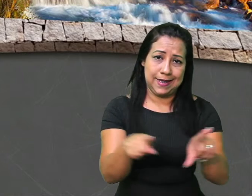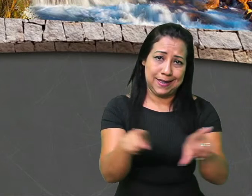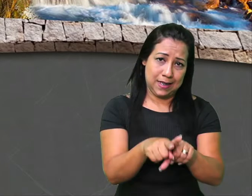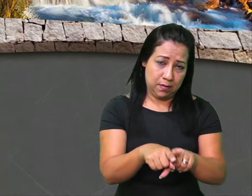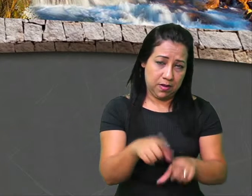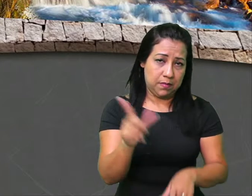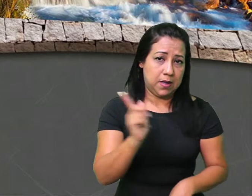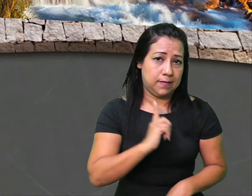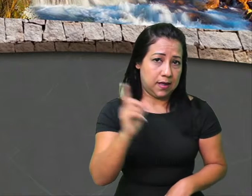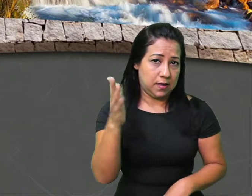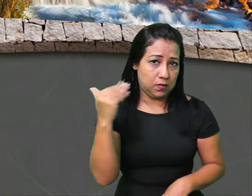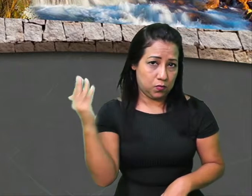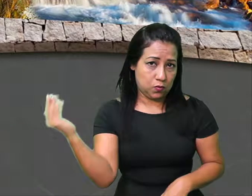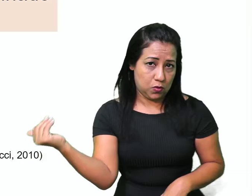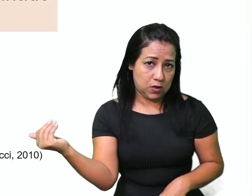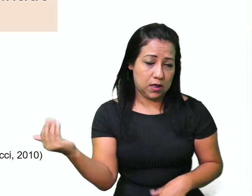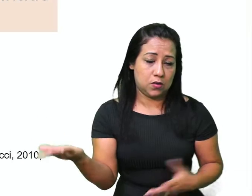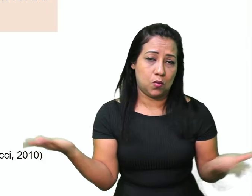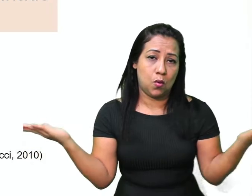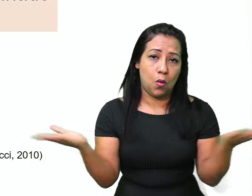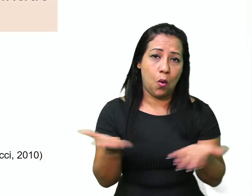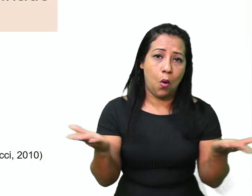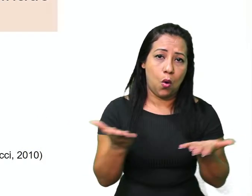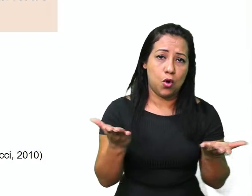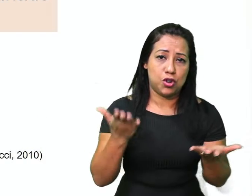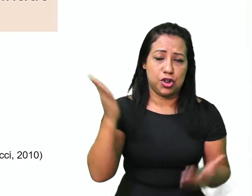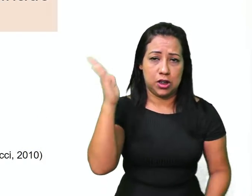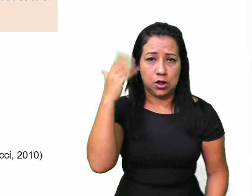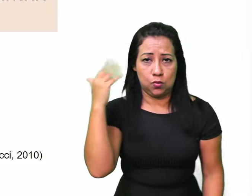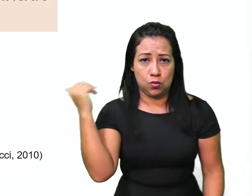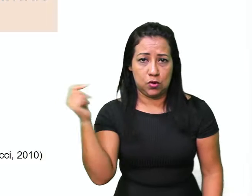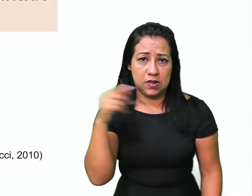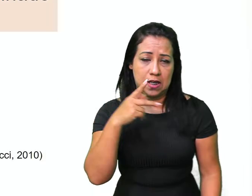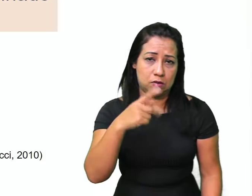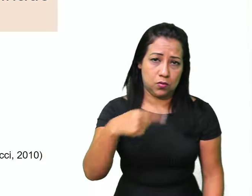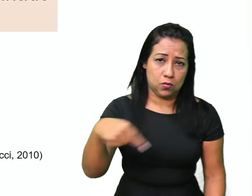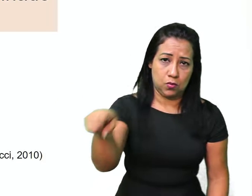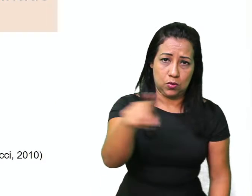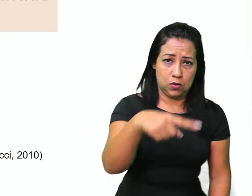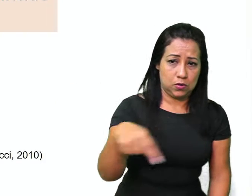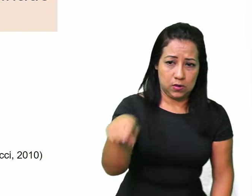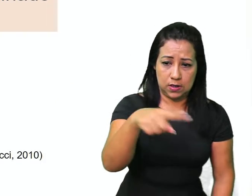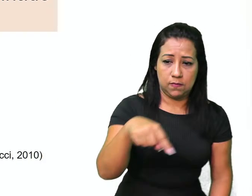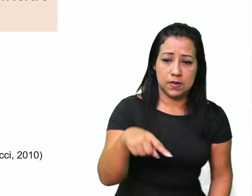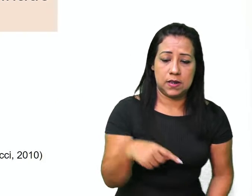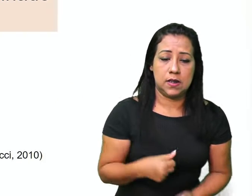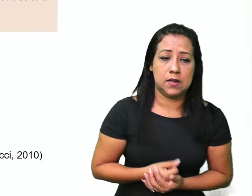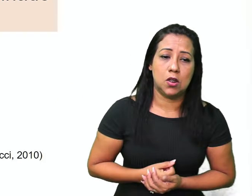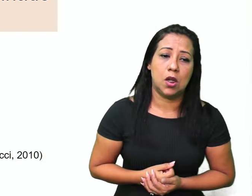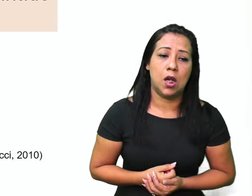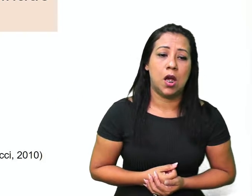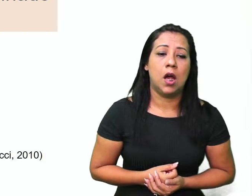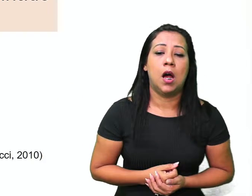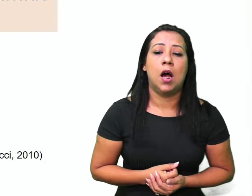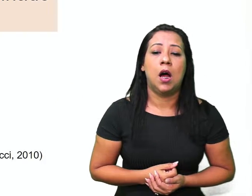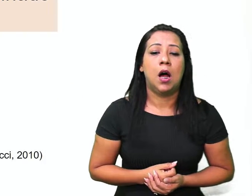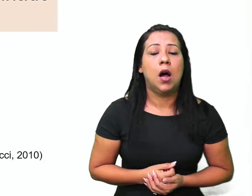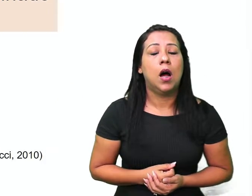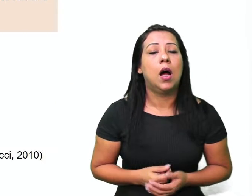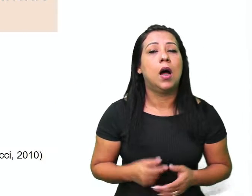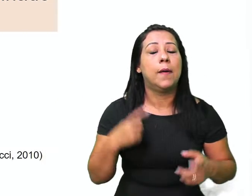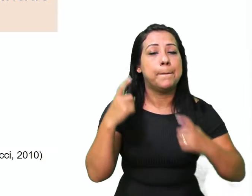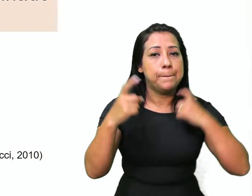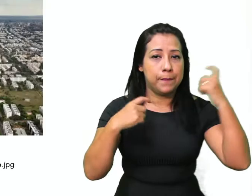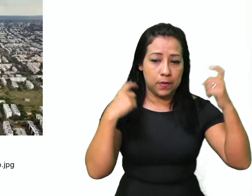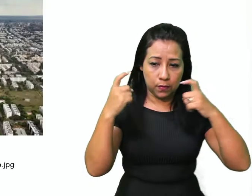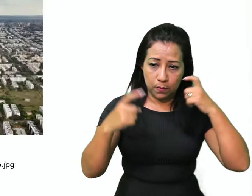são vocês. Portanto, isso é cidadania. Eu ter preocupação também com o